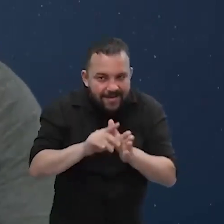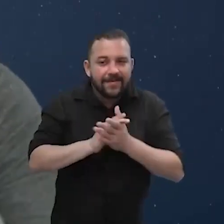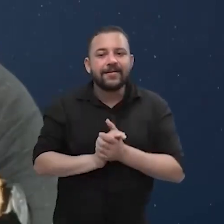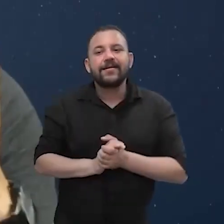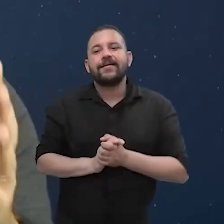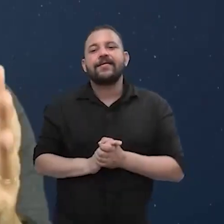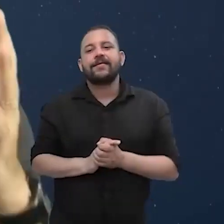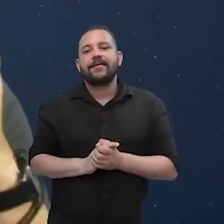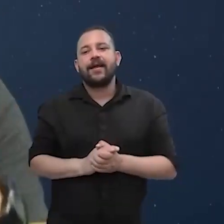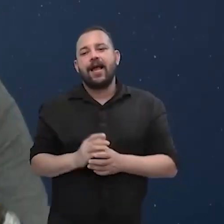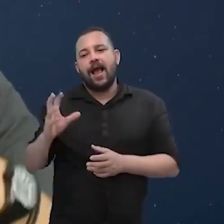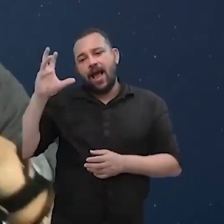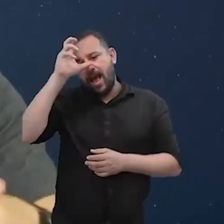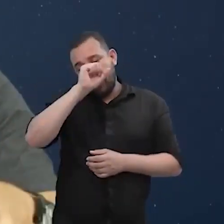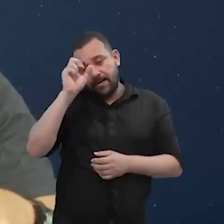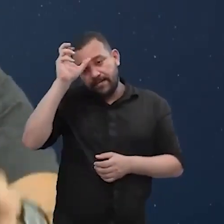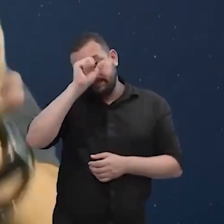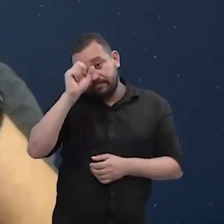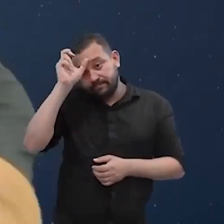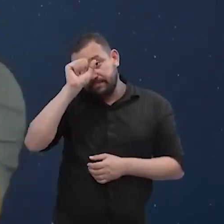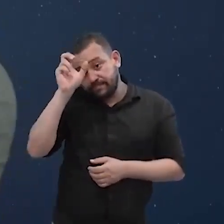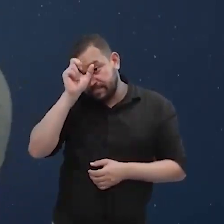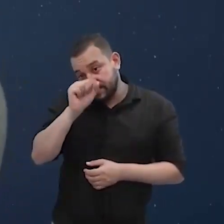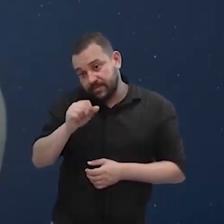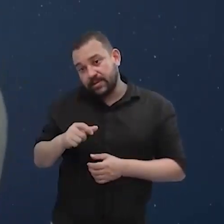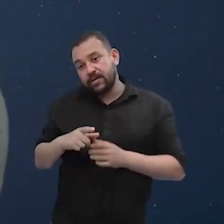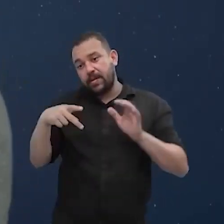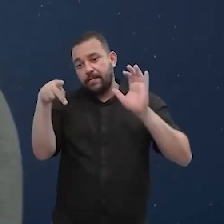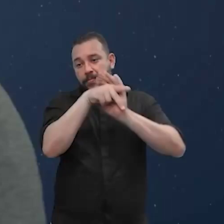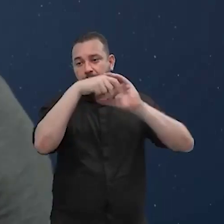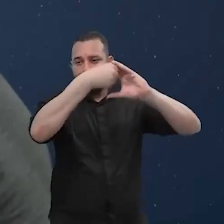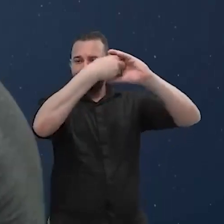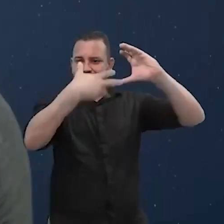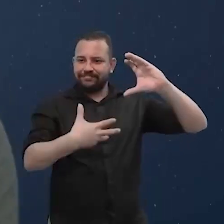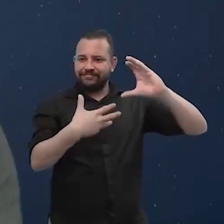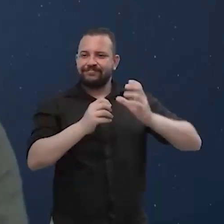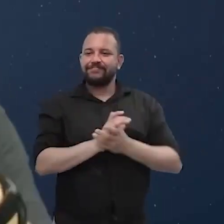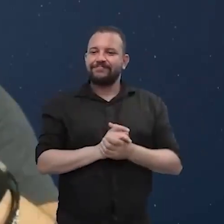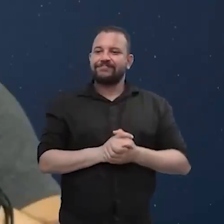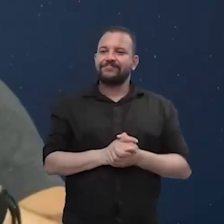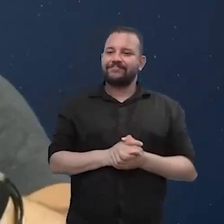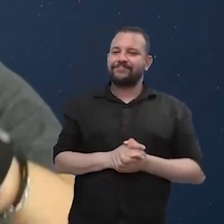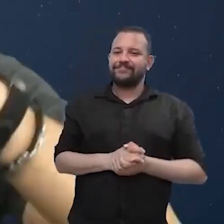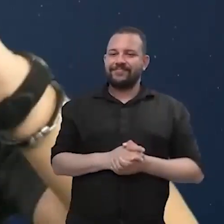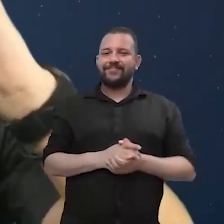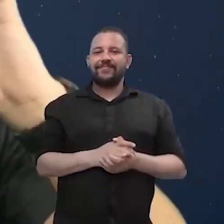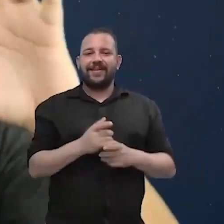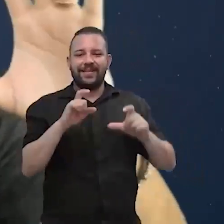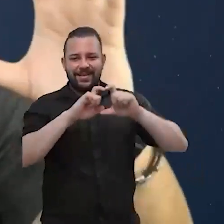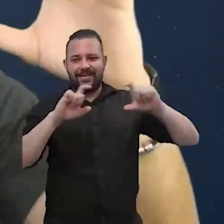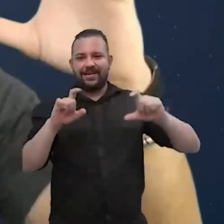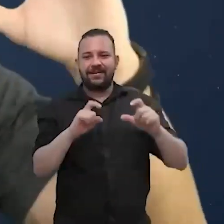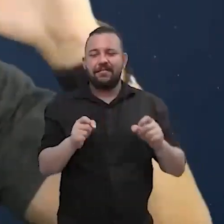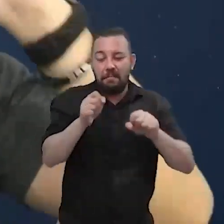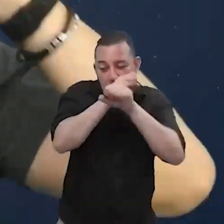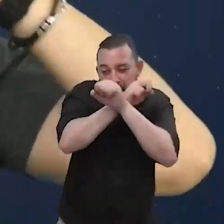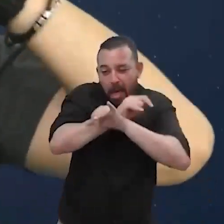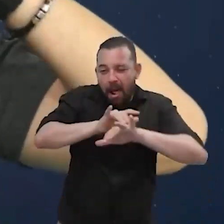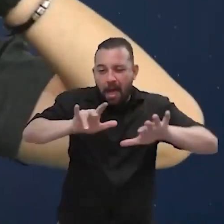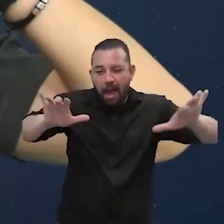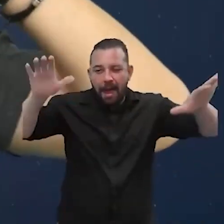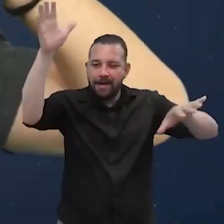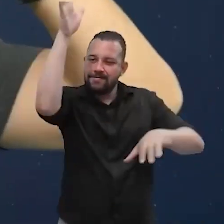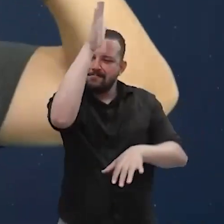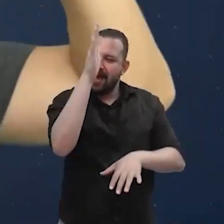e aprendida conforme as suas propriedades. Eita, essa frase vai ecoar pelo Brasil.